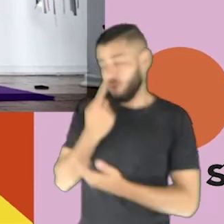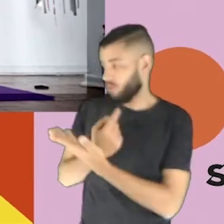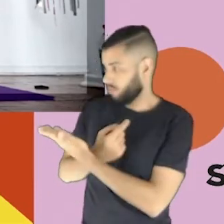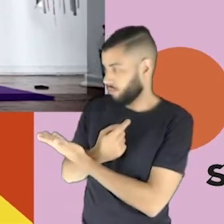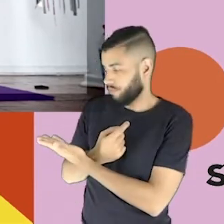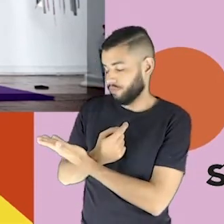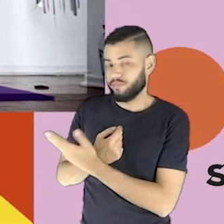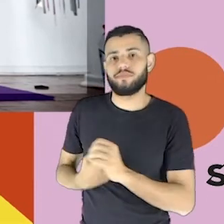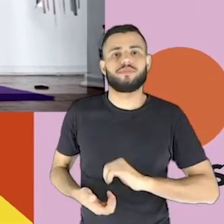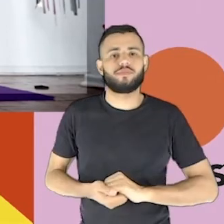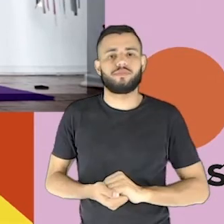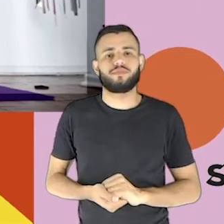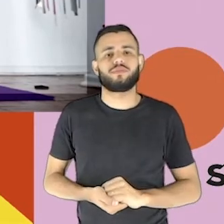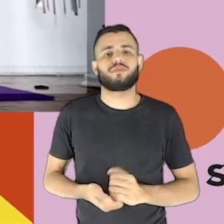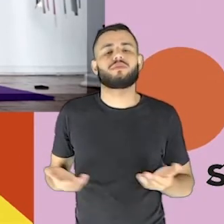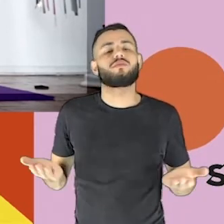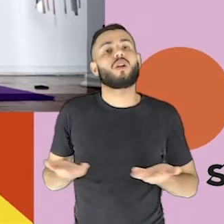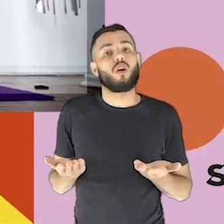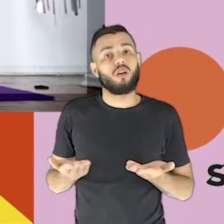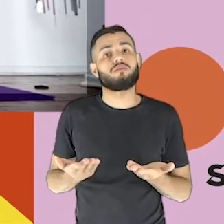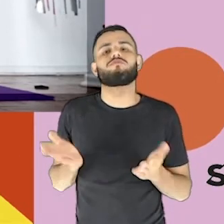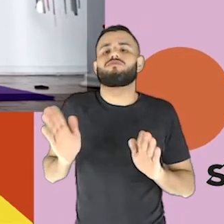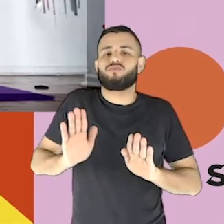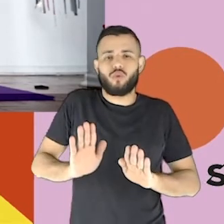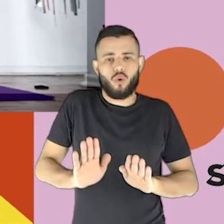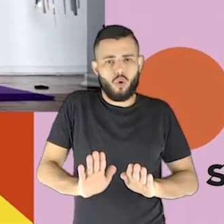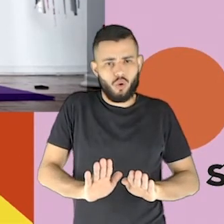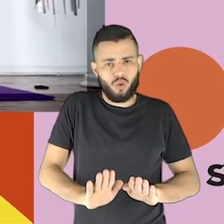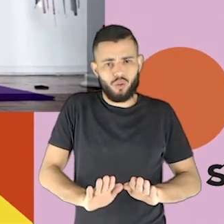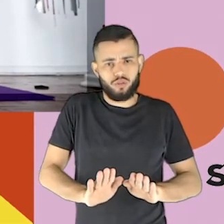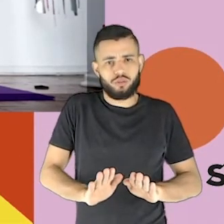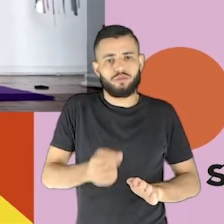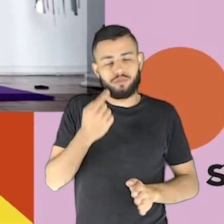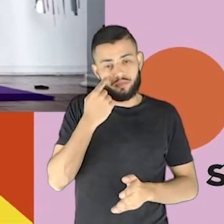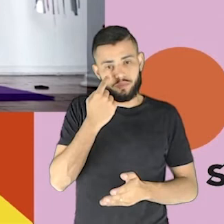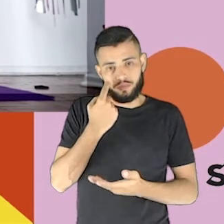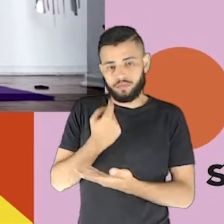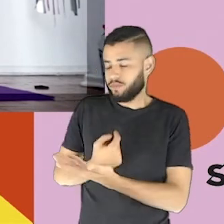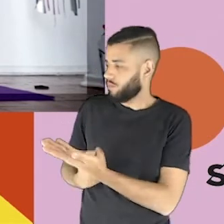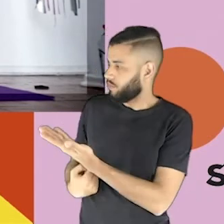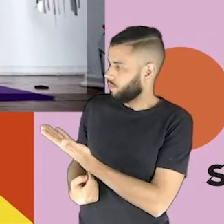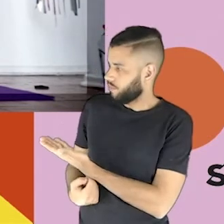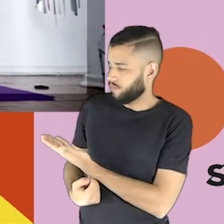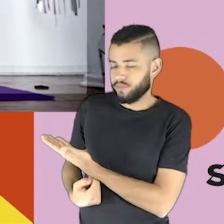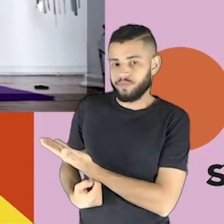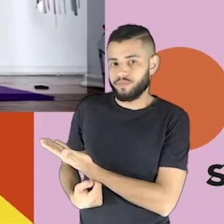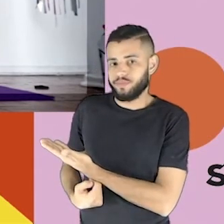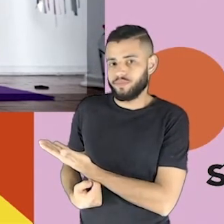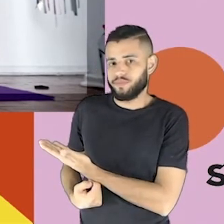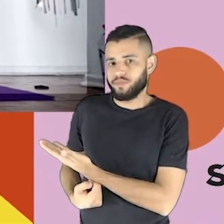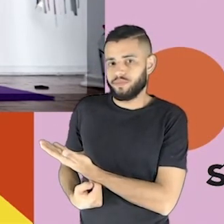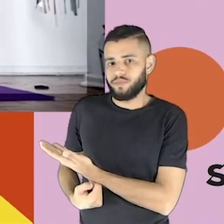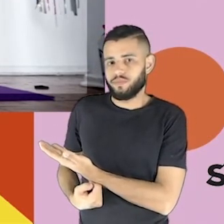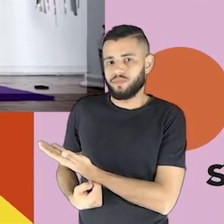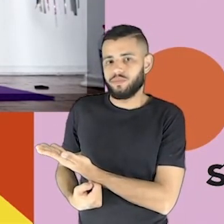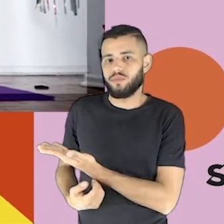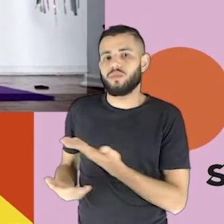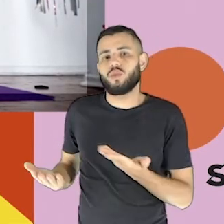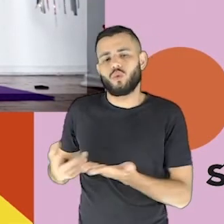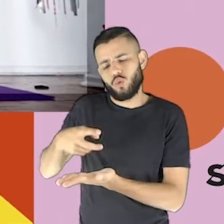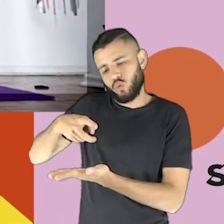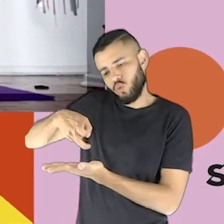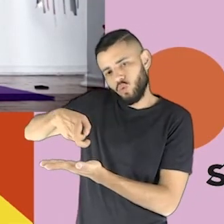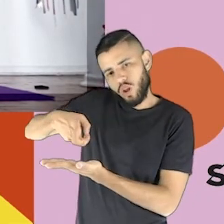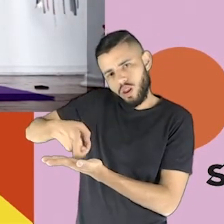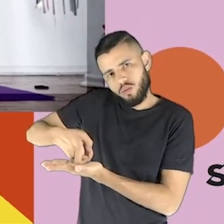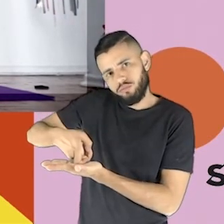Volta o seu braço direito. Para quem tirou o joelho do chão, vira o pé lá atrás, deixa os dedos dos pés no chão. Coloca o joelho direito